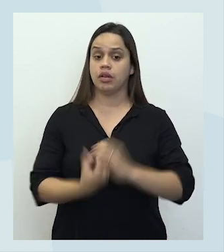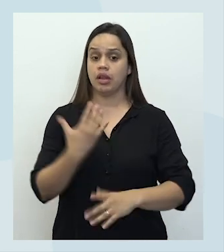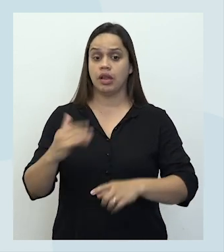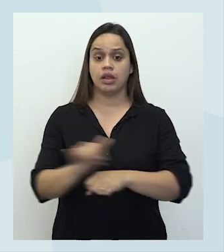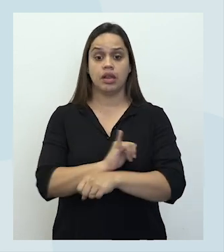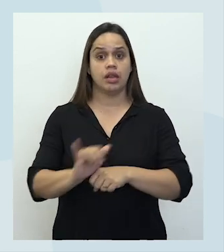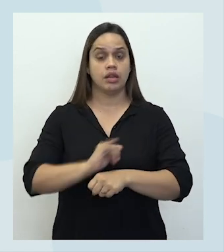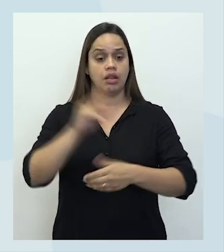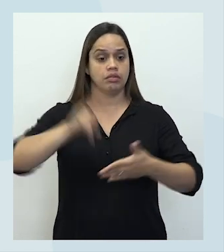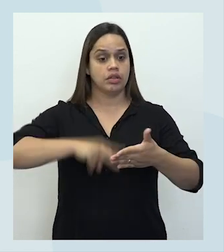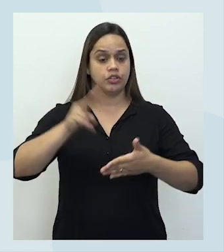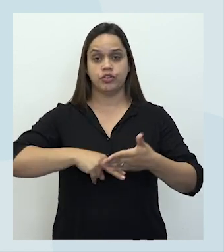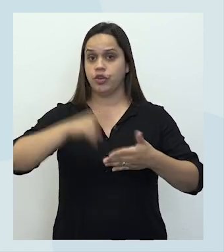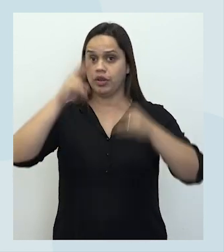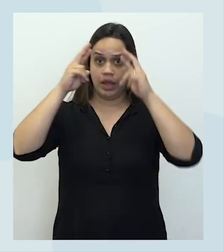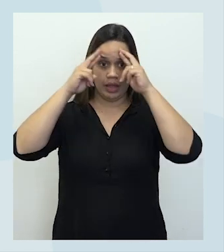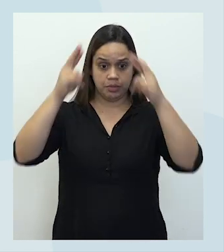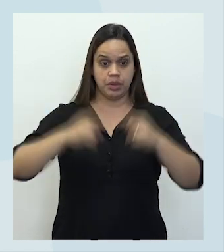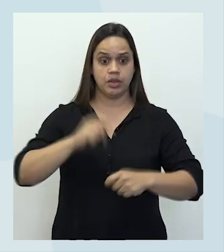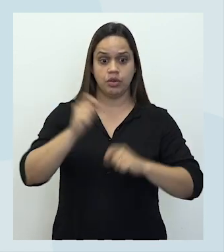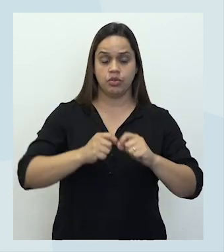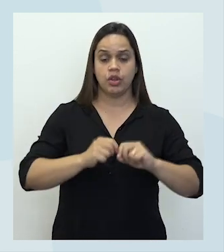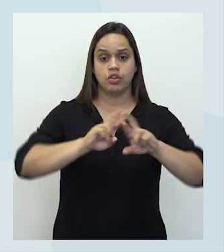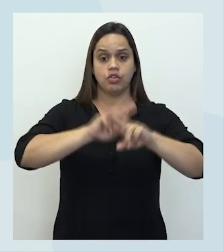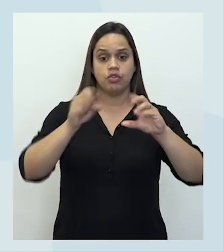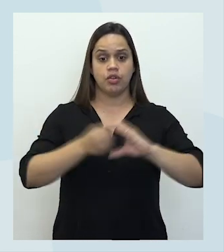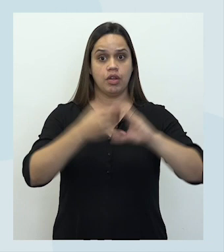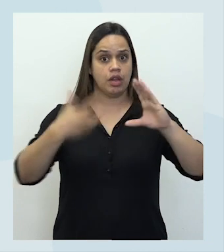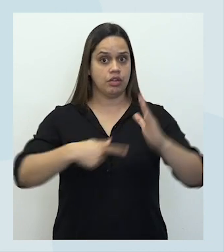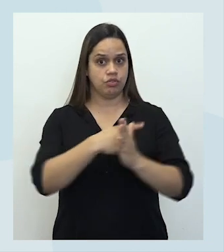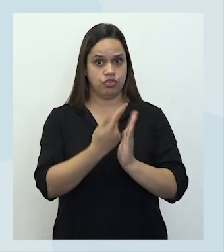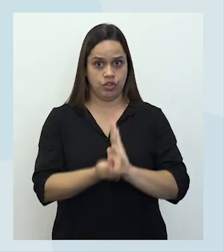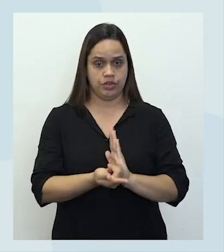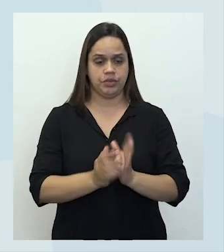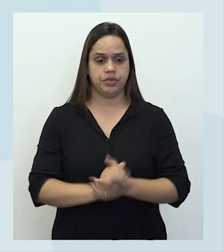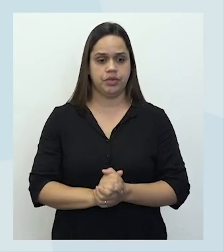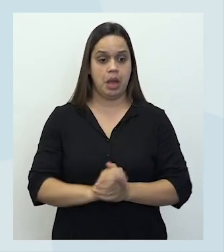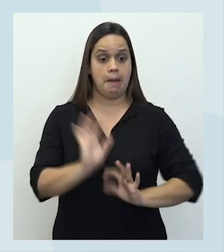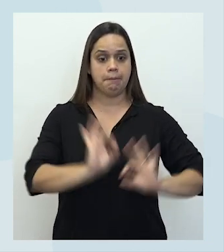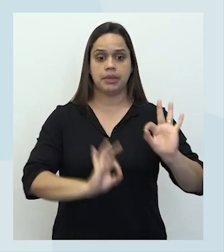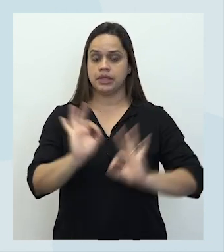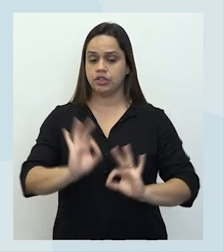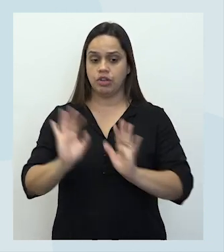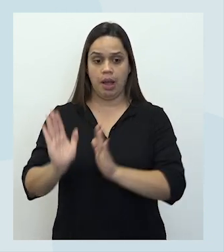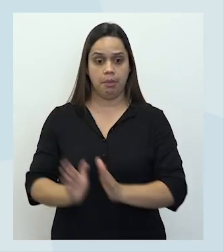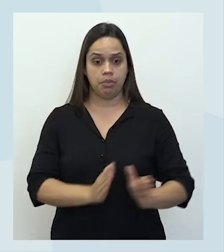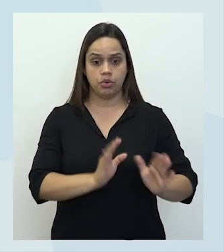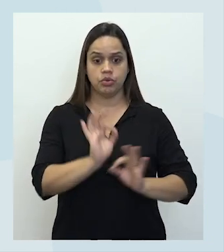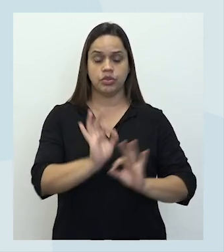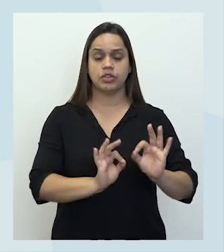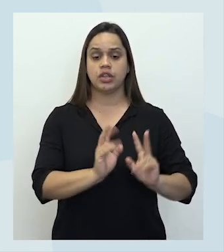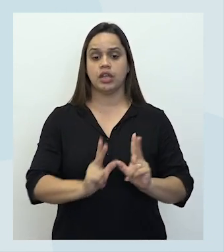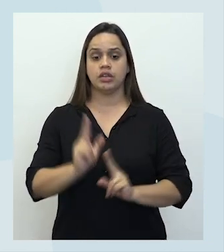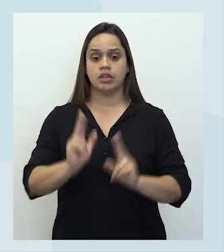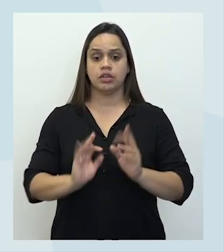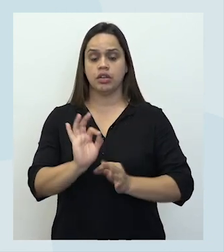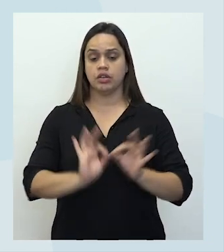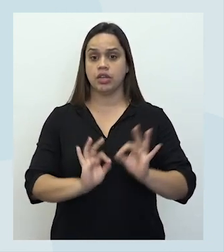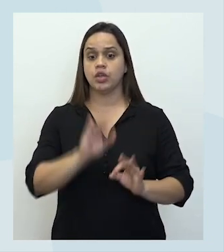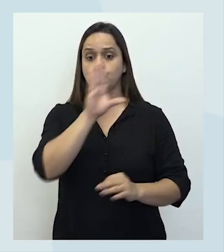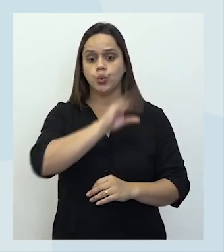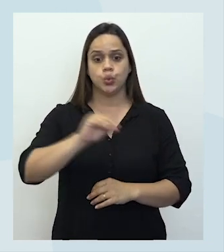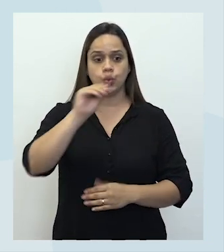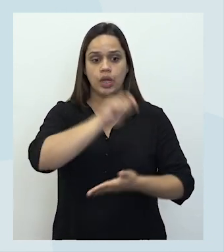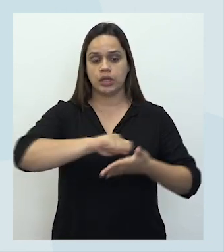leitura respeitando as diferentes características de gênero. Planejar, produzir e editar textos